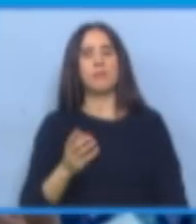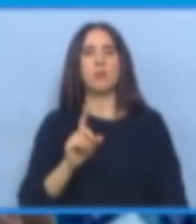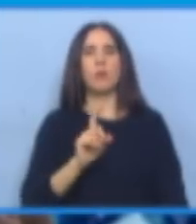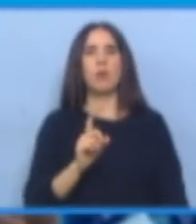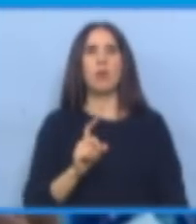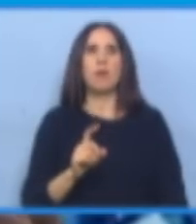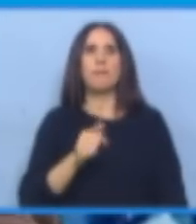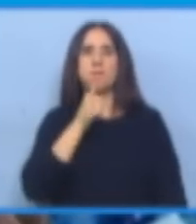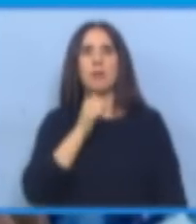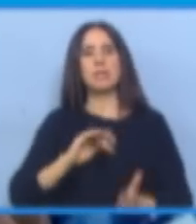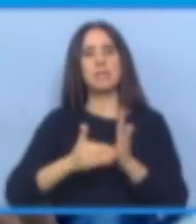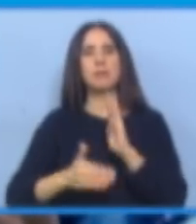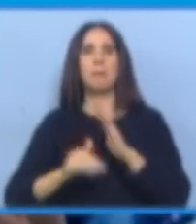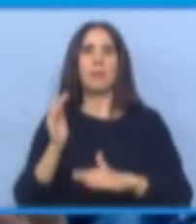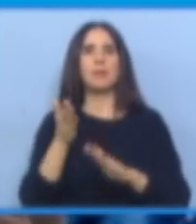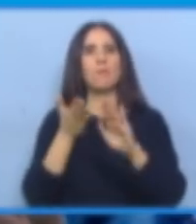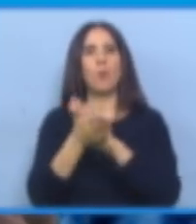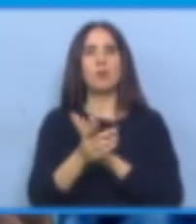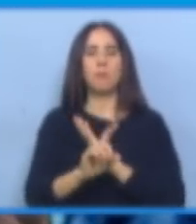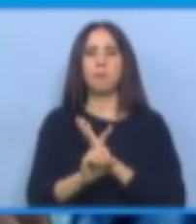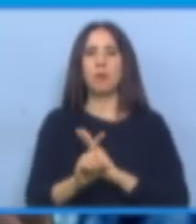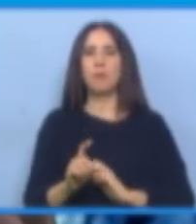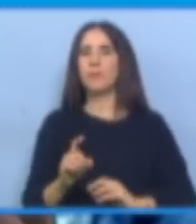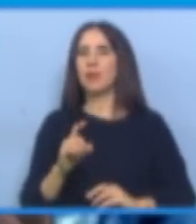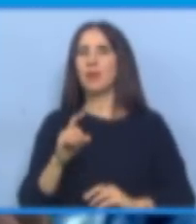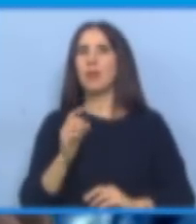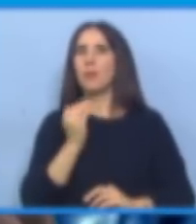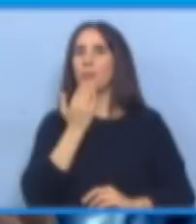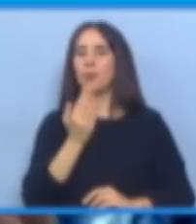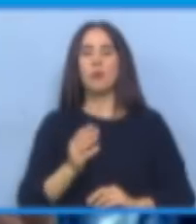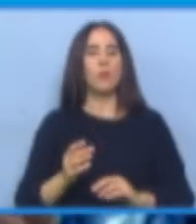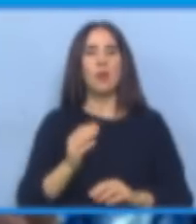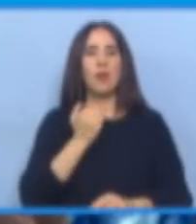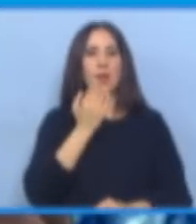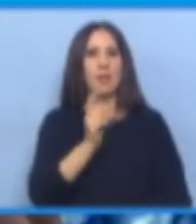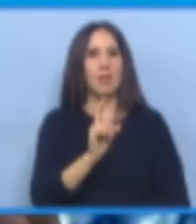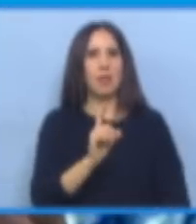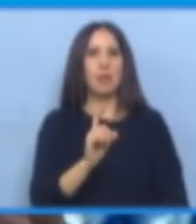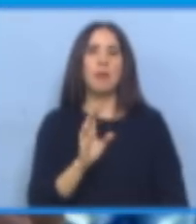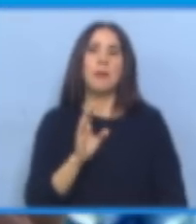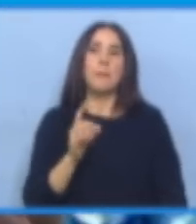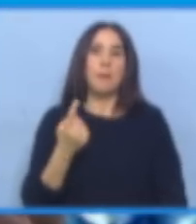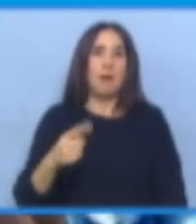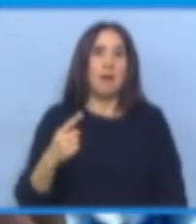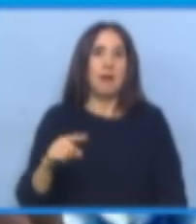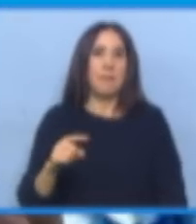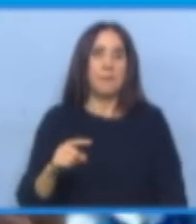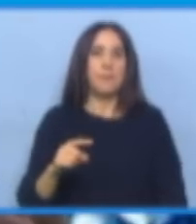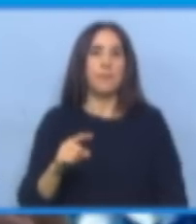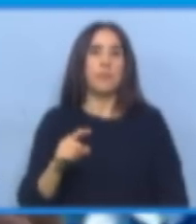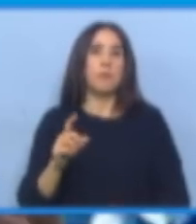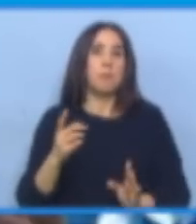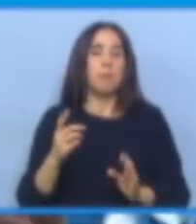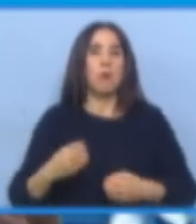diz, bom, se passares nesse exame podes entrar, senão não... Não é aptidão. Não é aptidão. Tem algo disso, às vezes